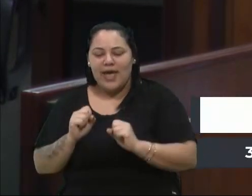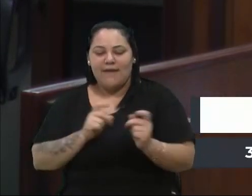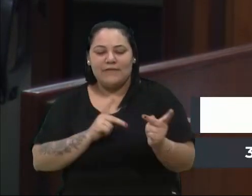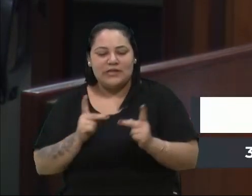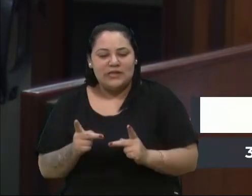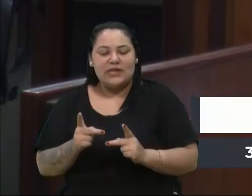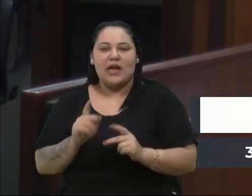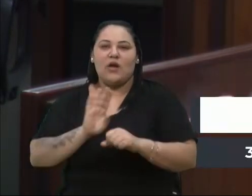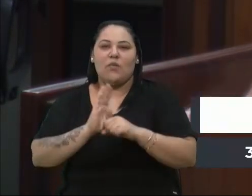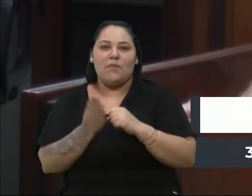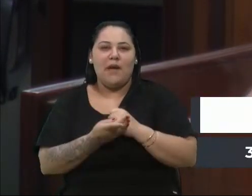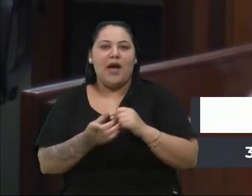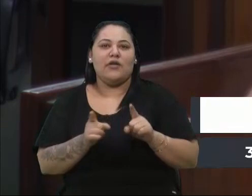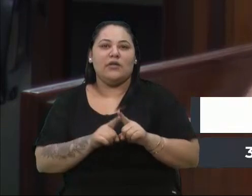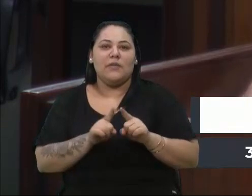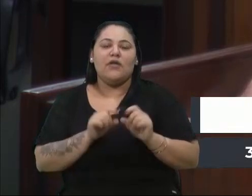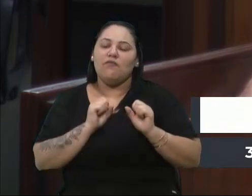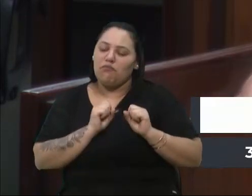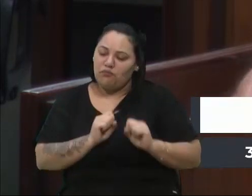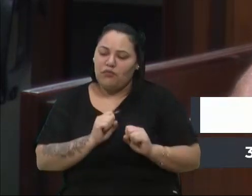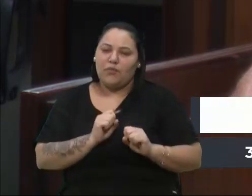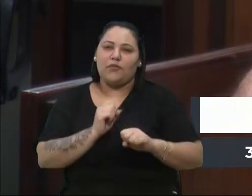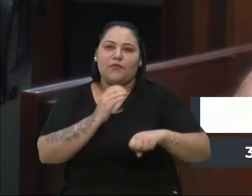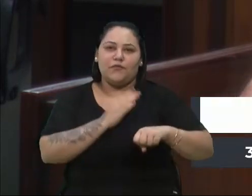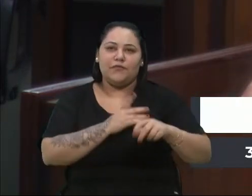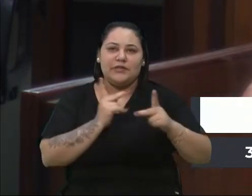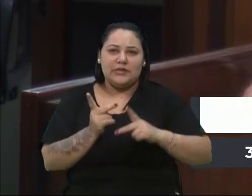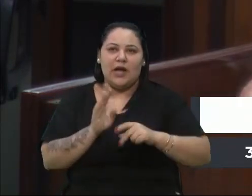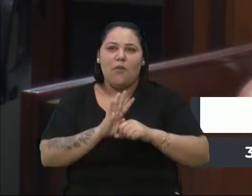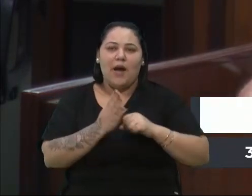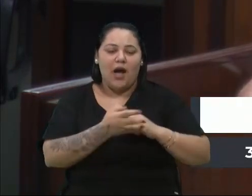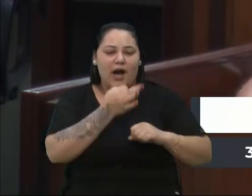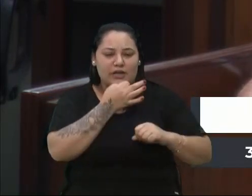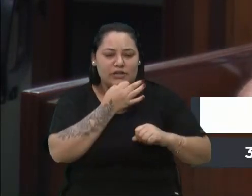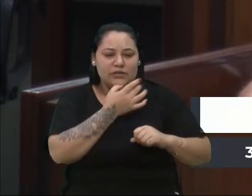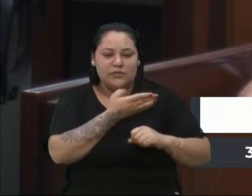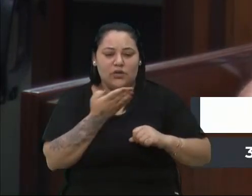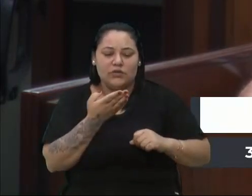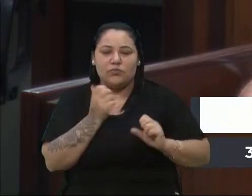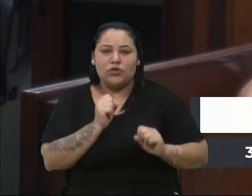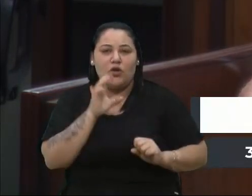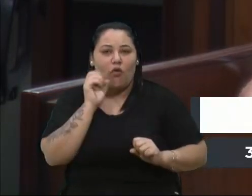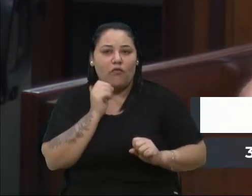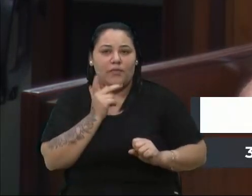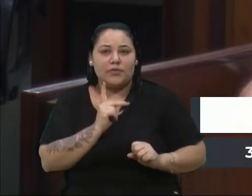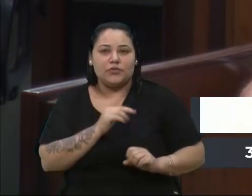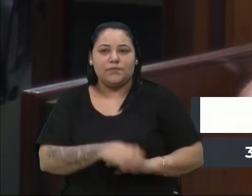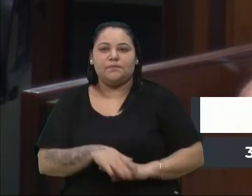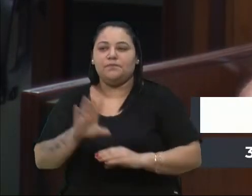vamos frequentar os bairros de Caxias do Sul, para que nós possamos ouvir. A sua parte, vereador.